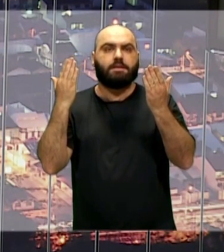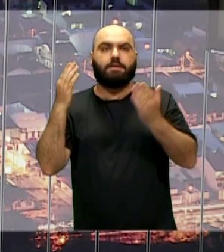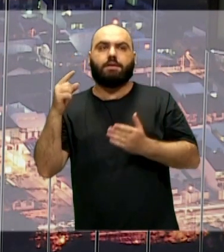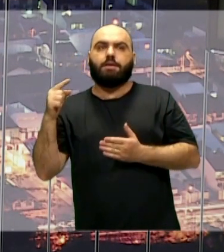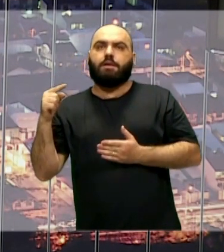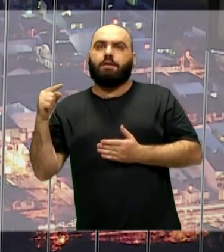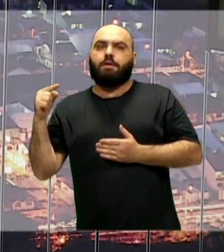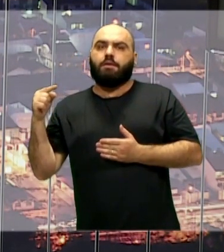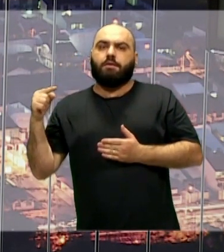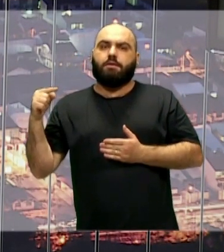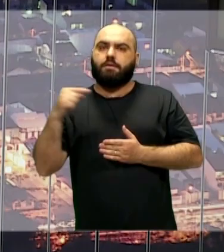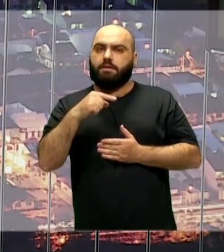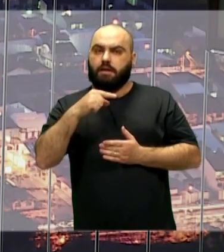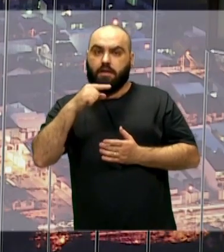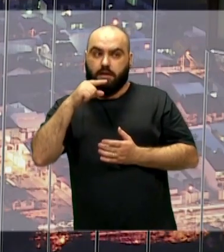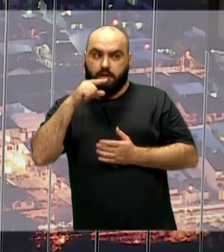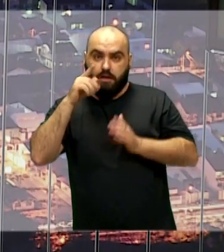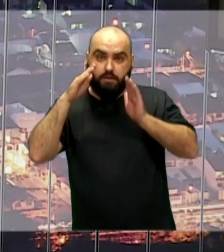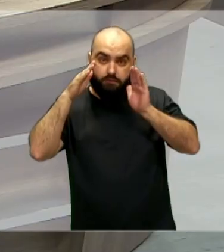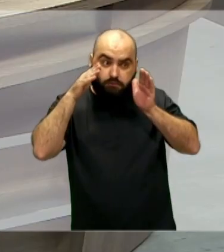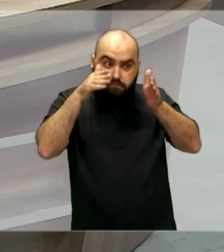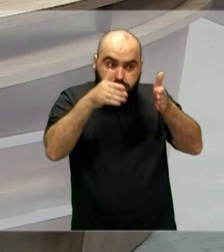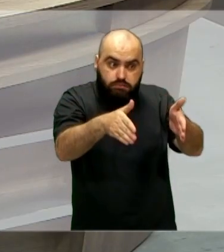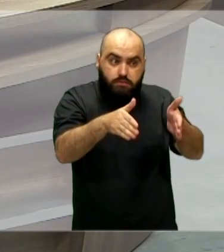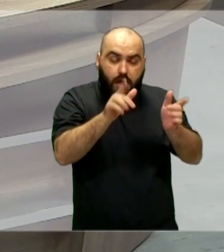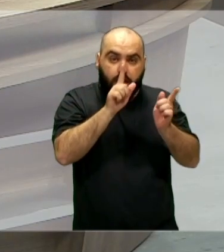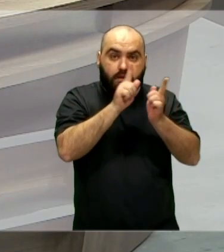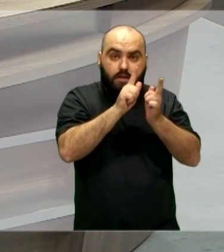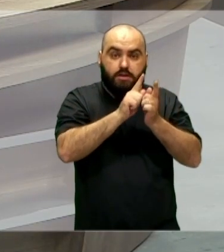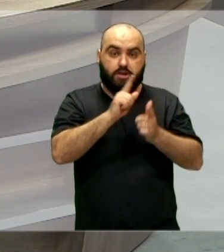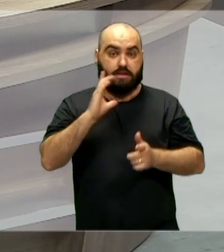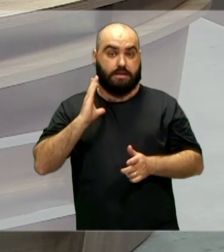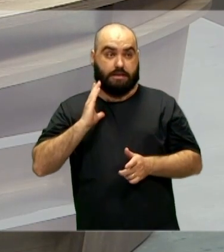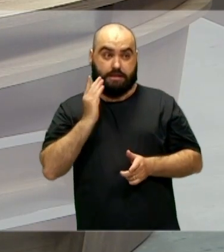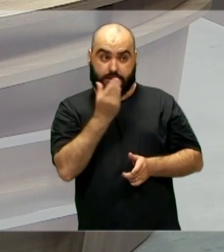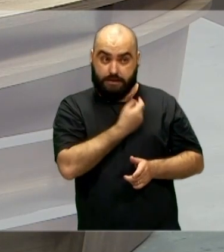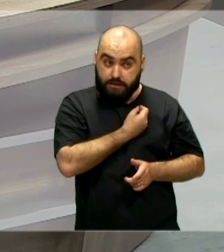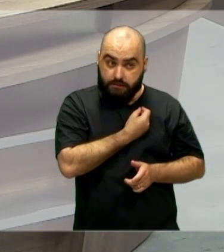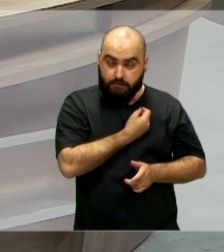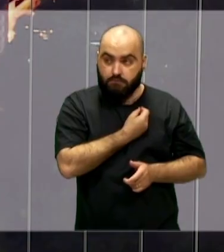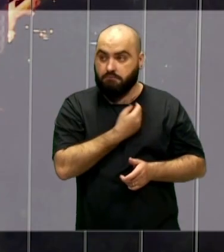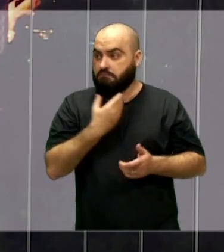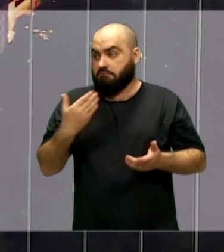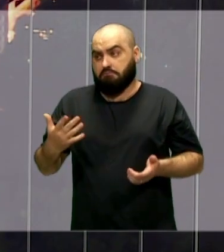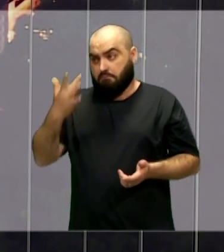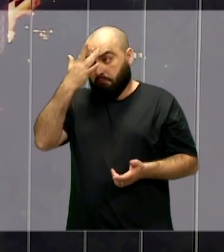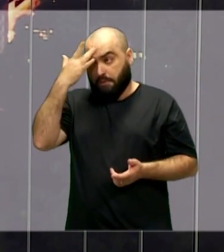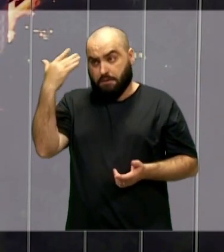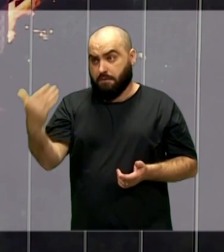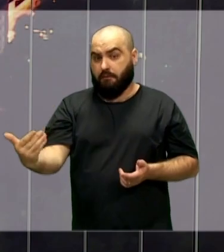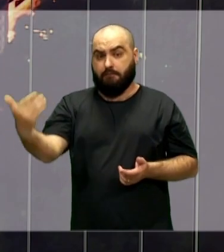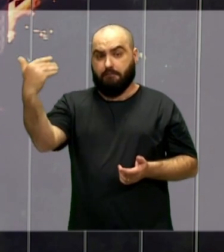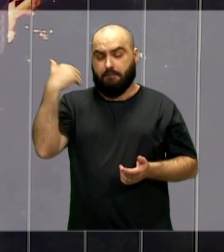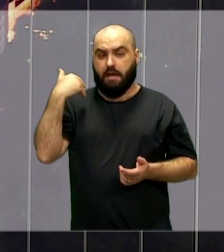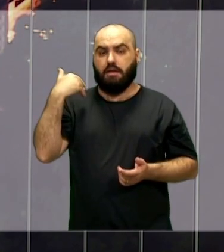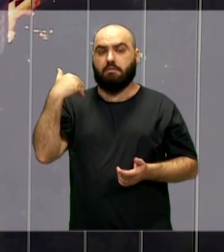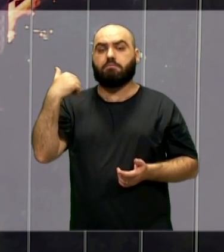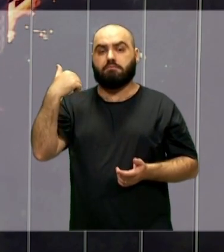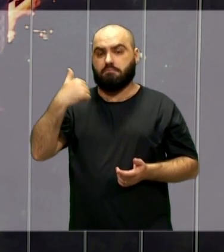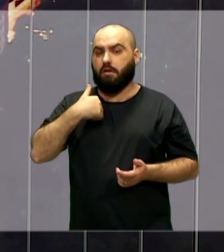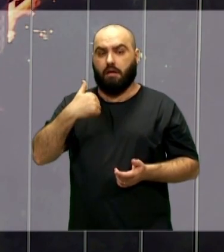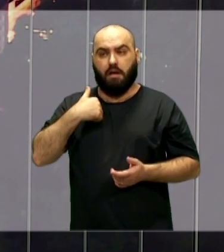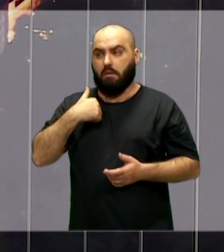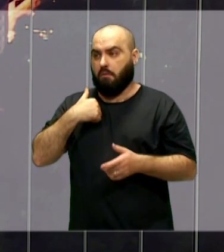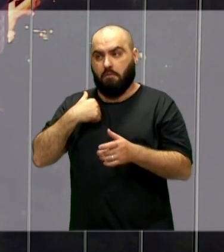atendimento é o público trans ou não? Eu atendo quem me procurar, né? Minha formação foi